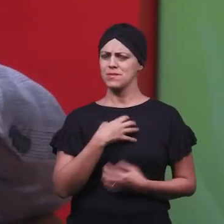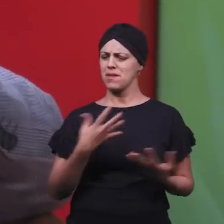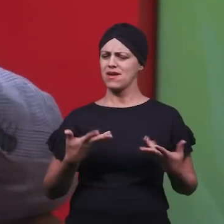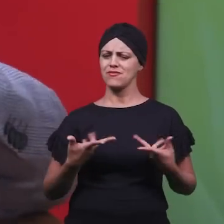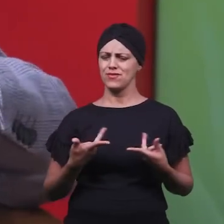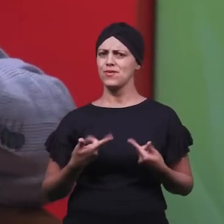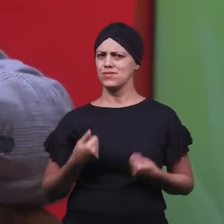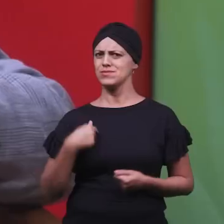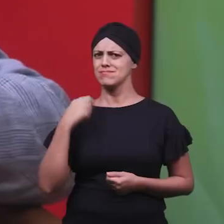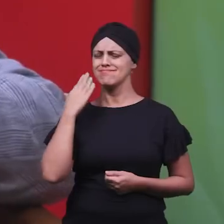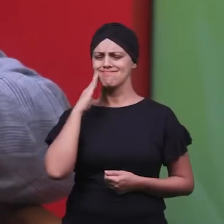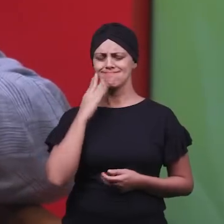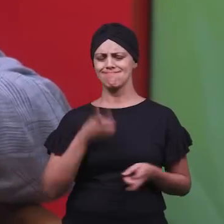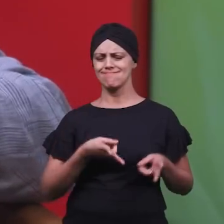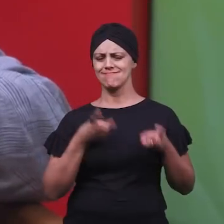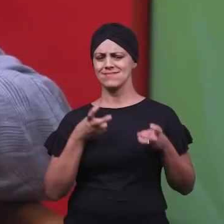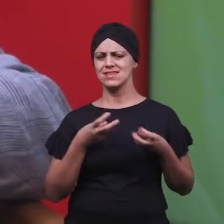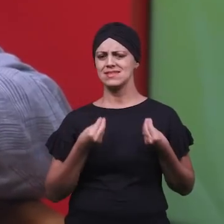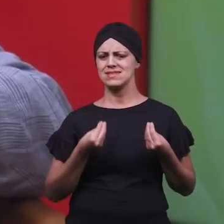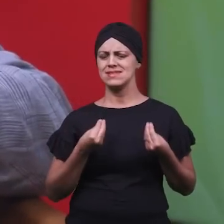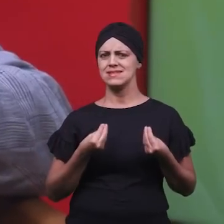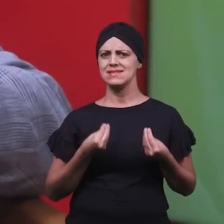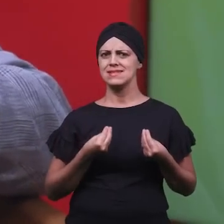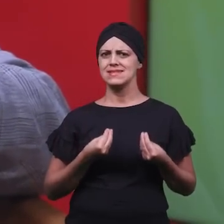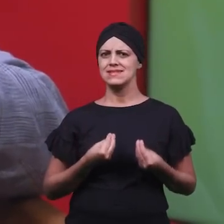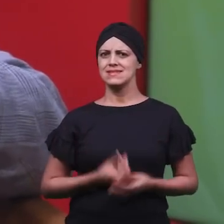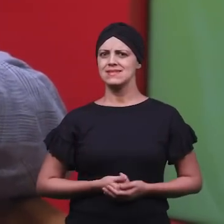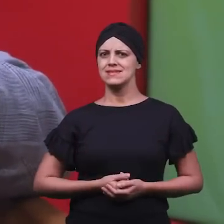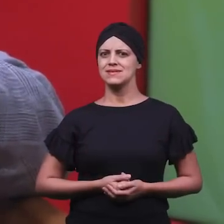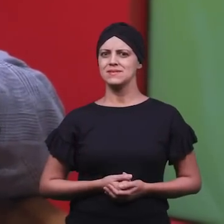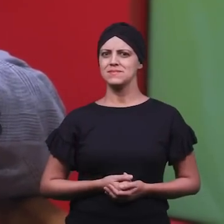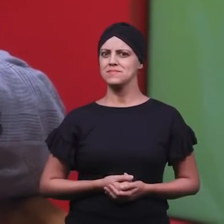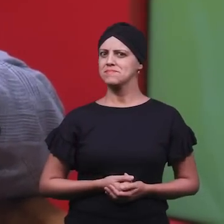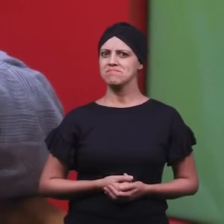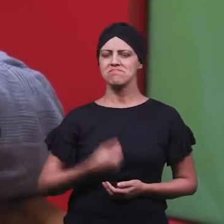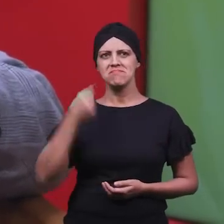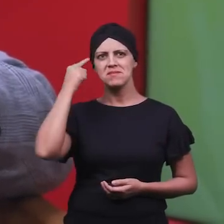glorioso, no meu entender. Eu fico assim,